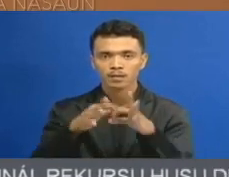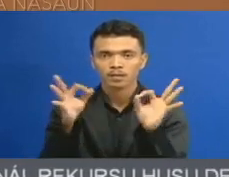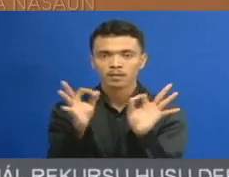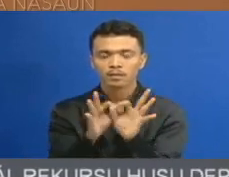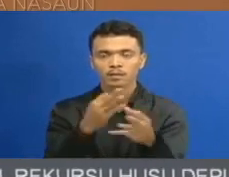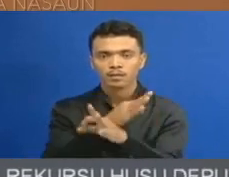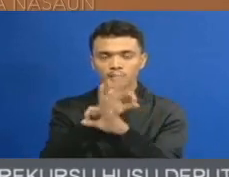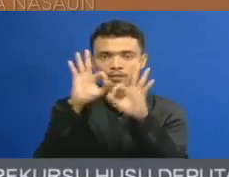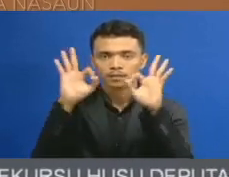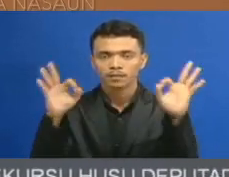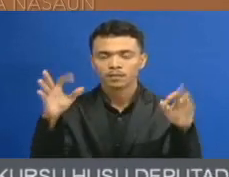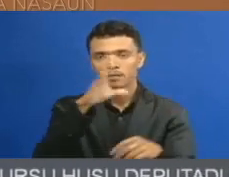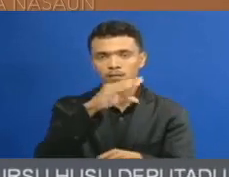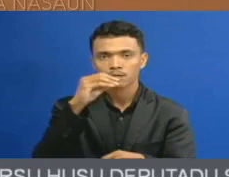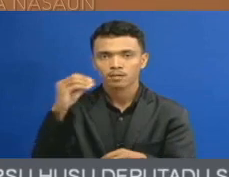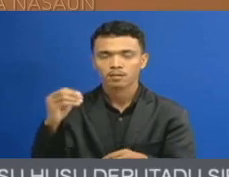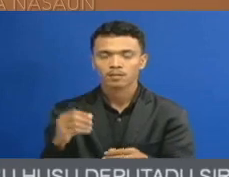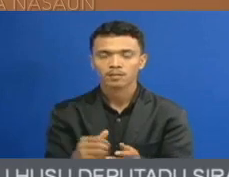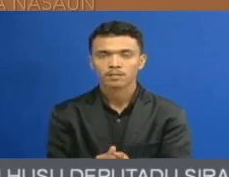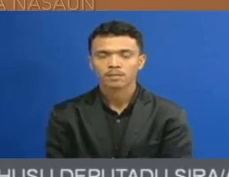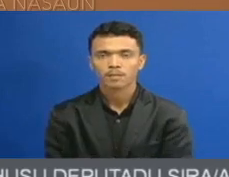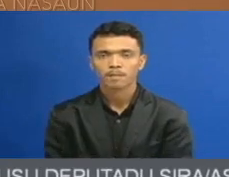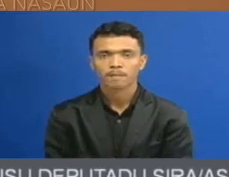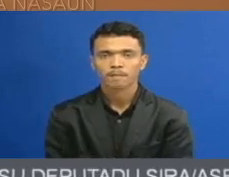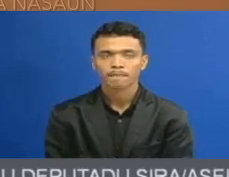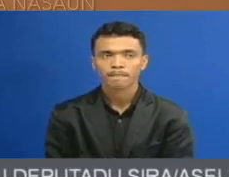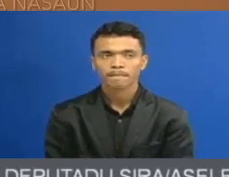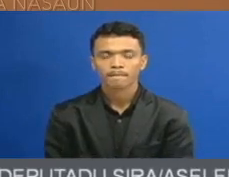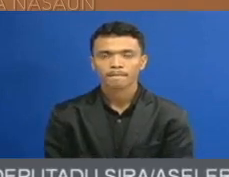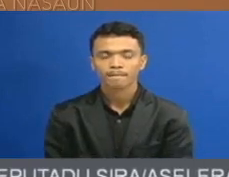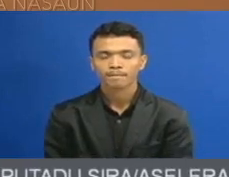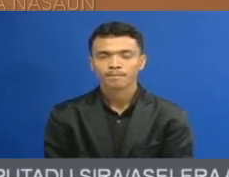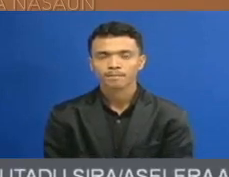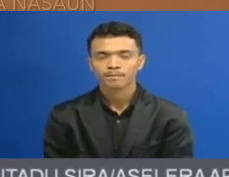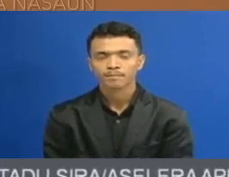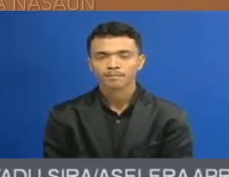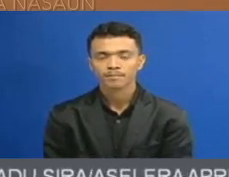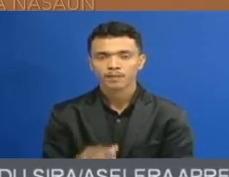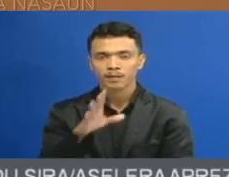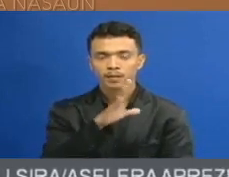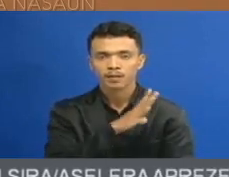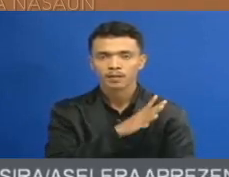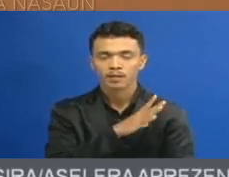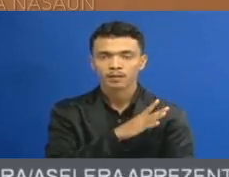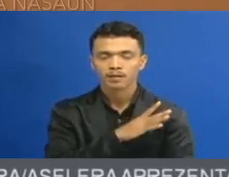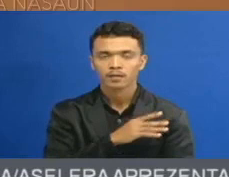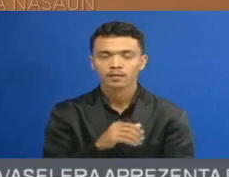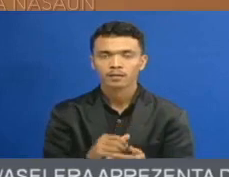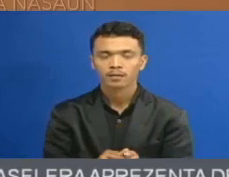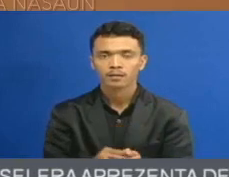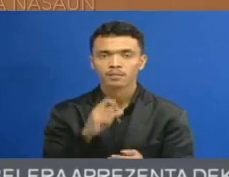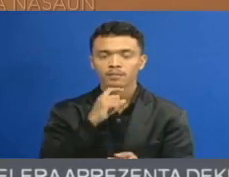otuono nomos ba baisada ba cliente ni umo mostra mata otuono hei dit mag baisa tensão nida